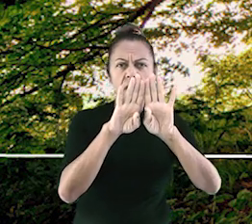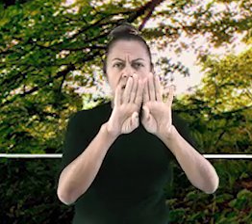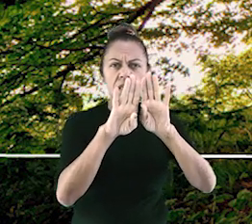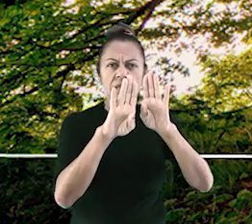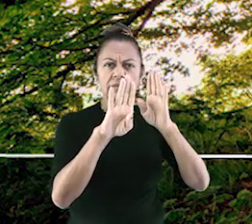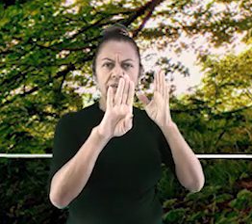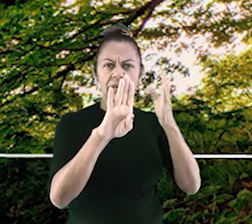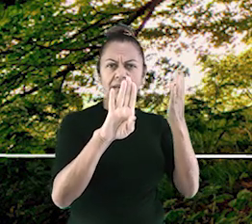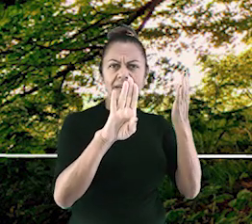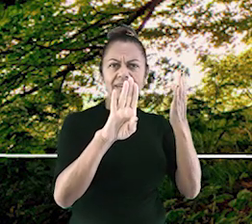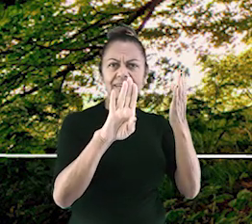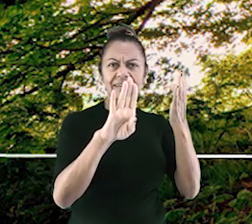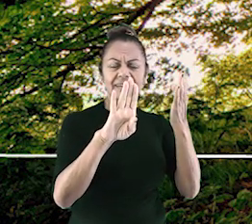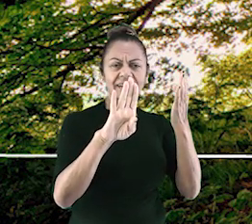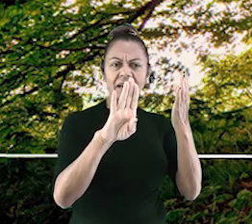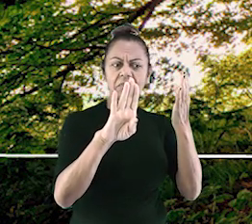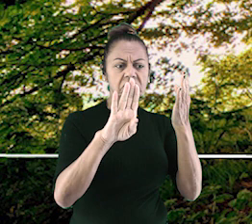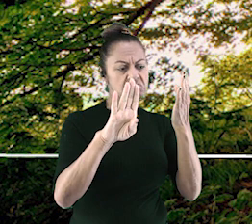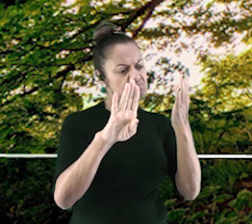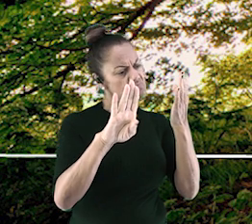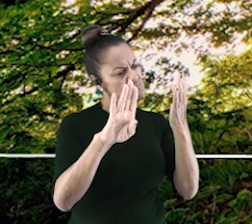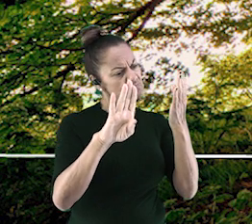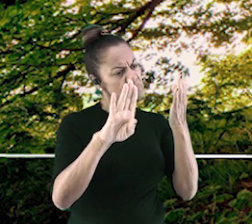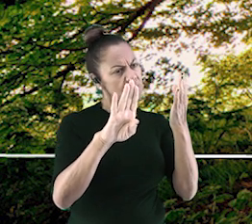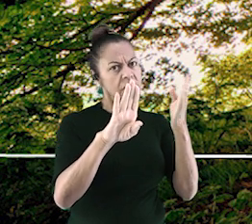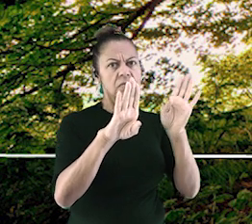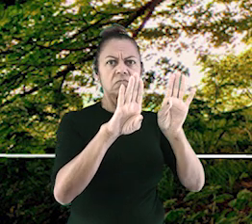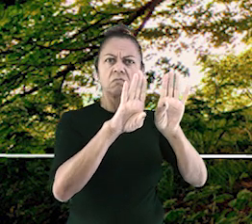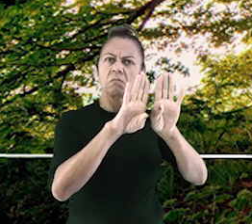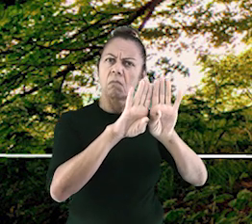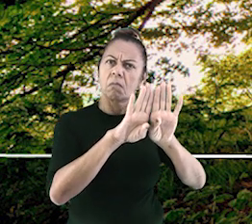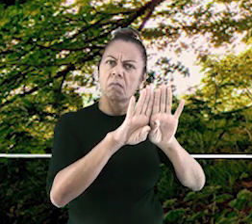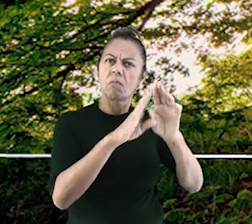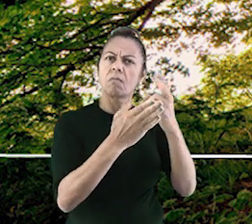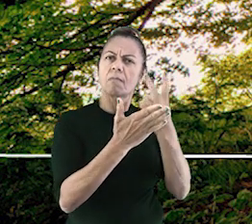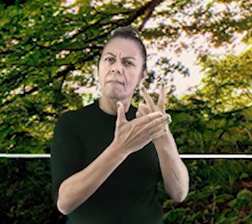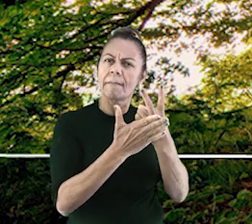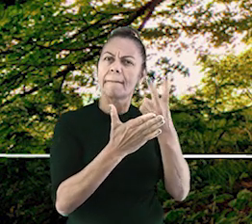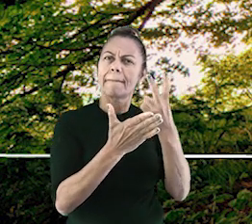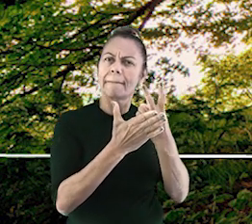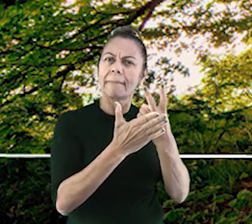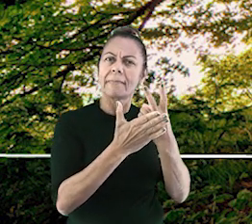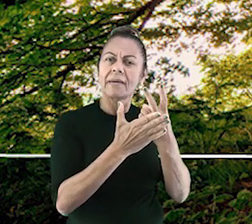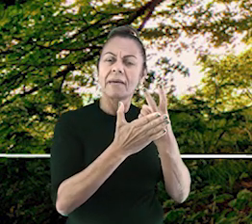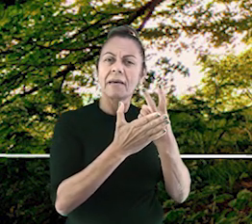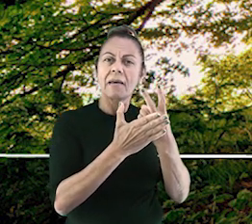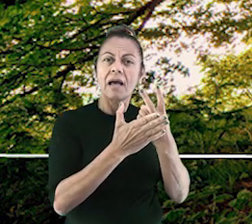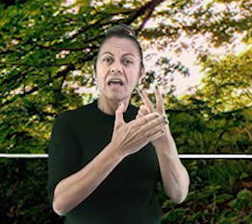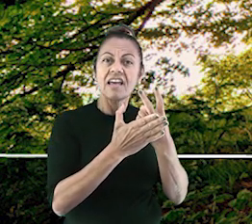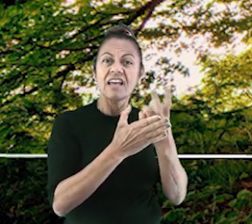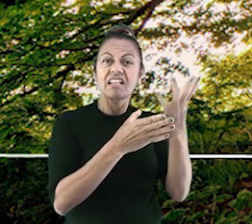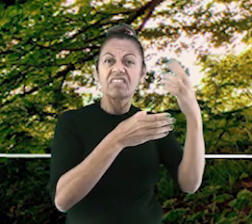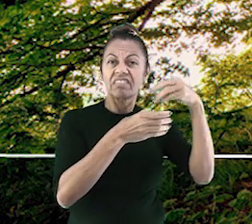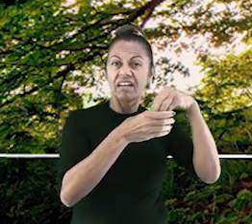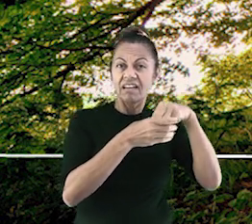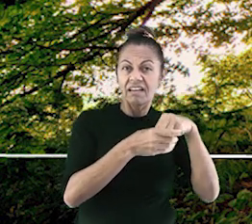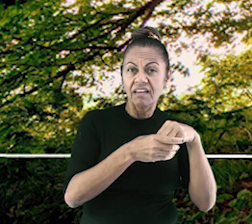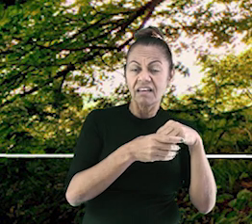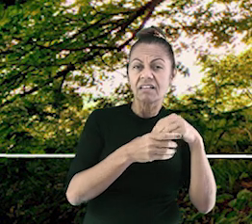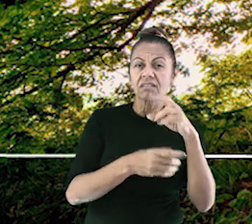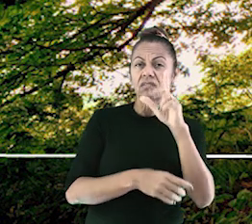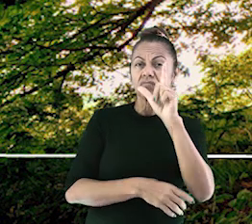gaiola estava aberta. Normalmente, ela não fica aberta. E como ele